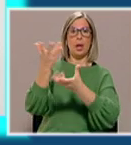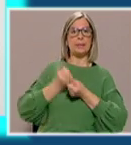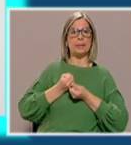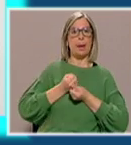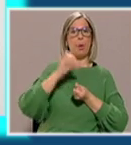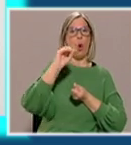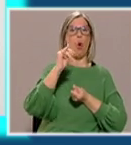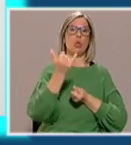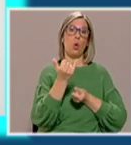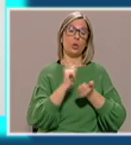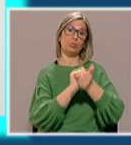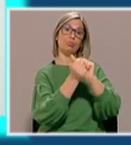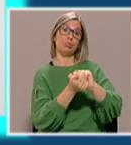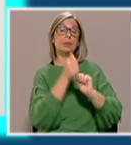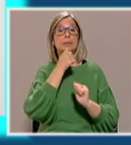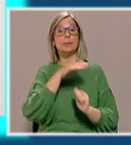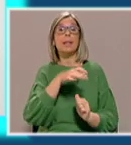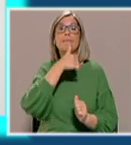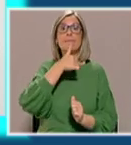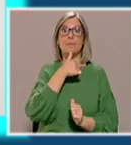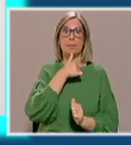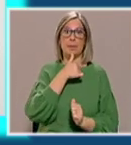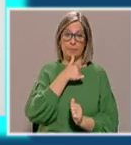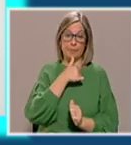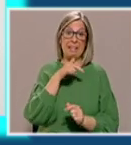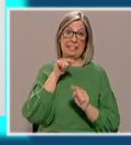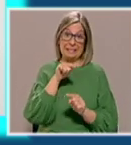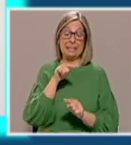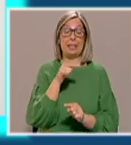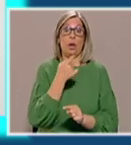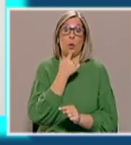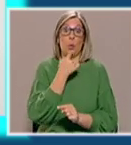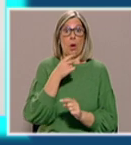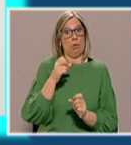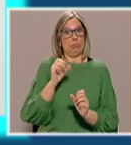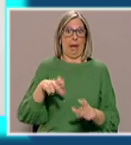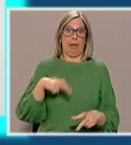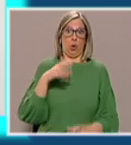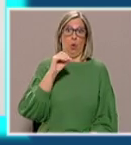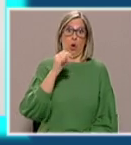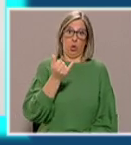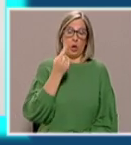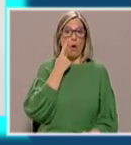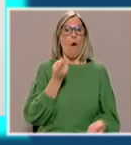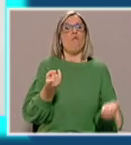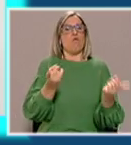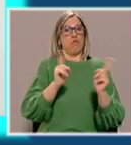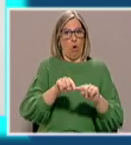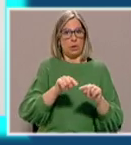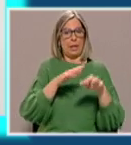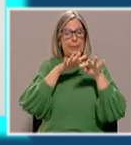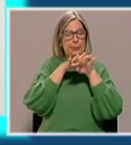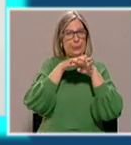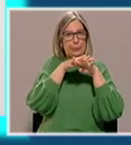à arterial. O sangue rico em oxigênio regressa pelas vénulas, que vão